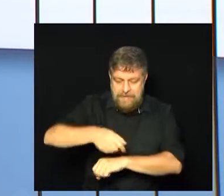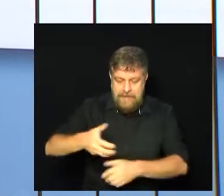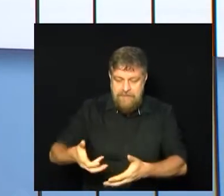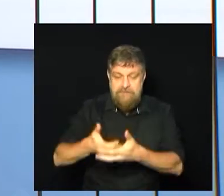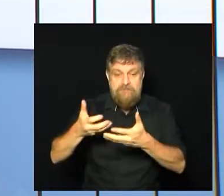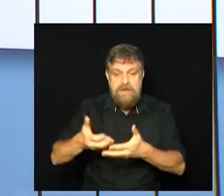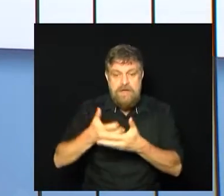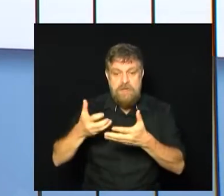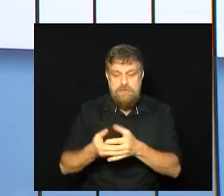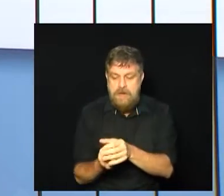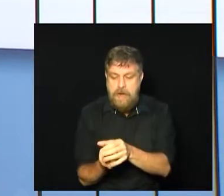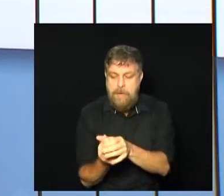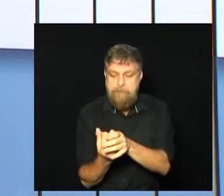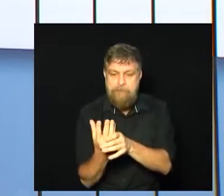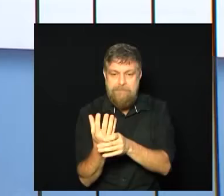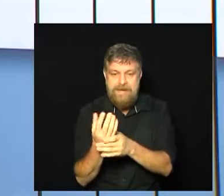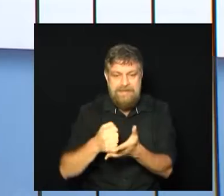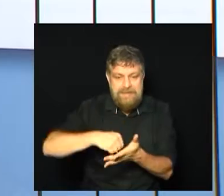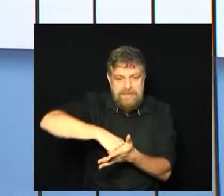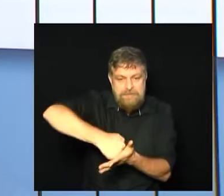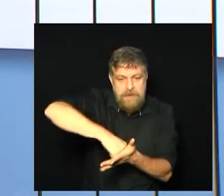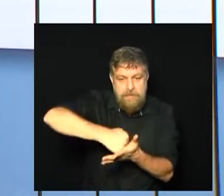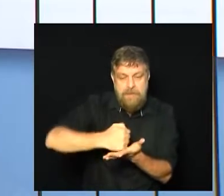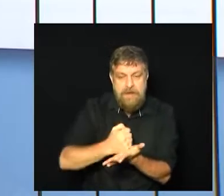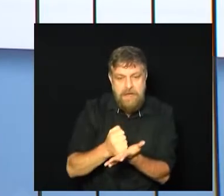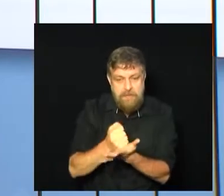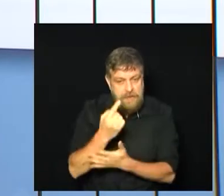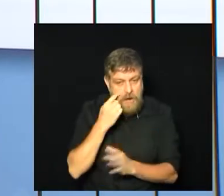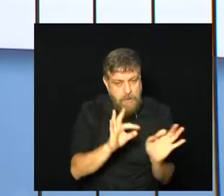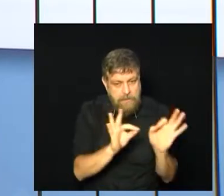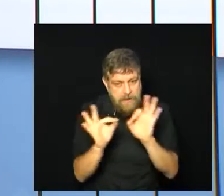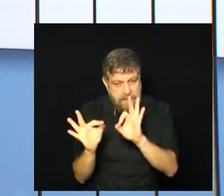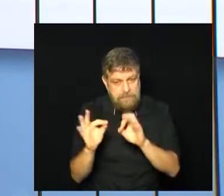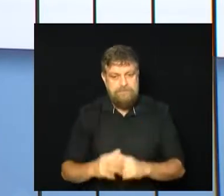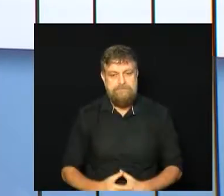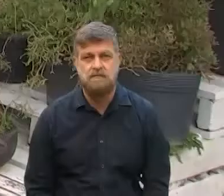comunitária de plantas medicinais e fitoterápicas. Acompanhe.